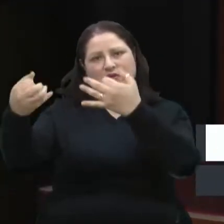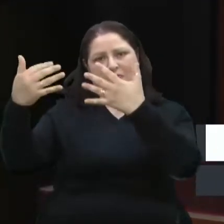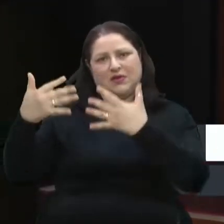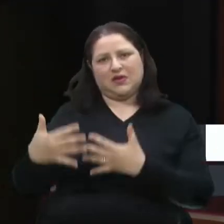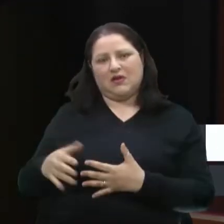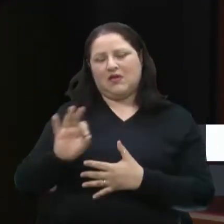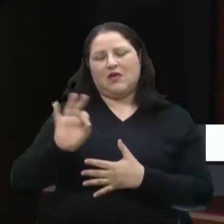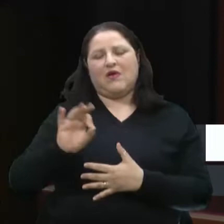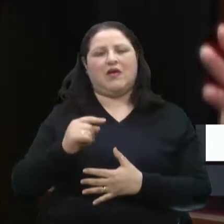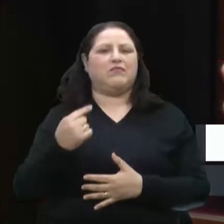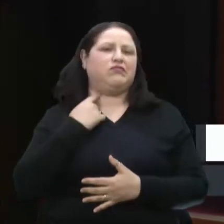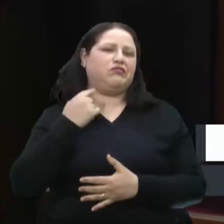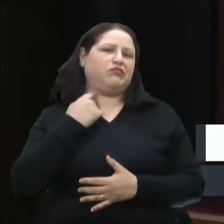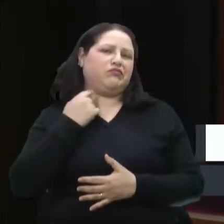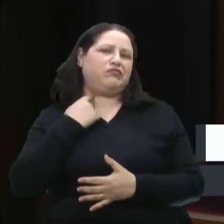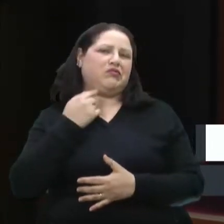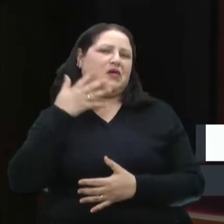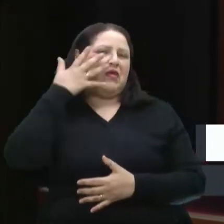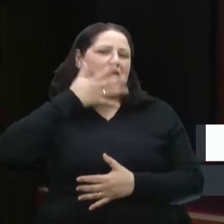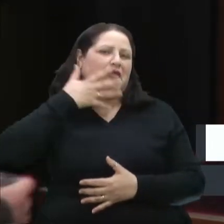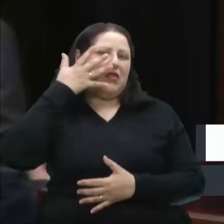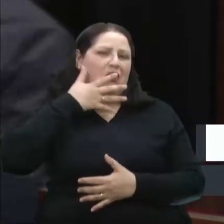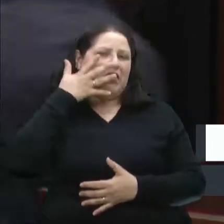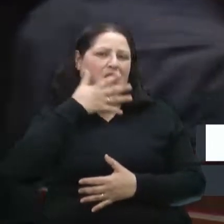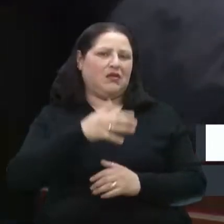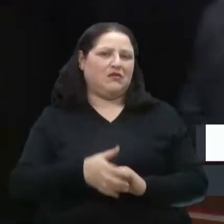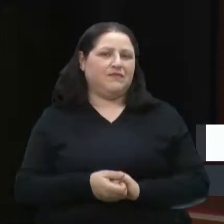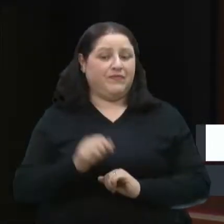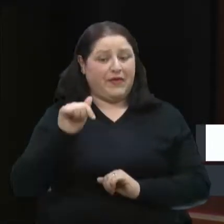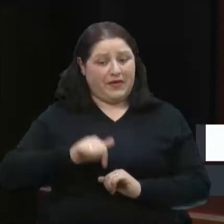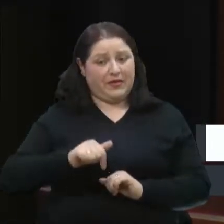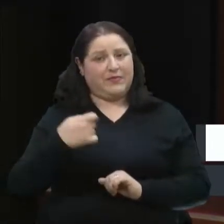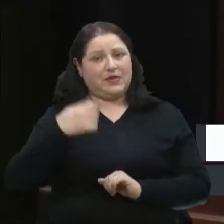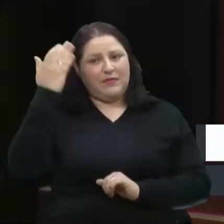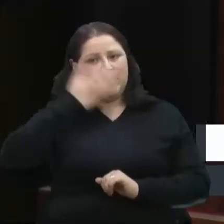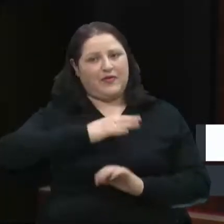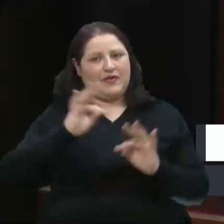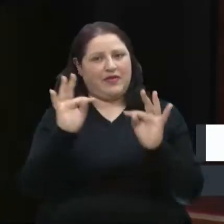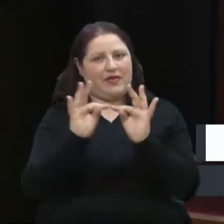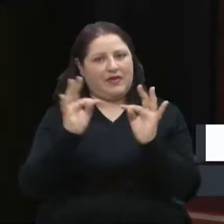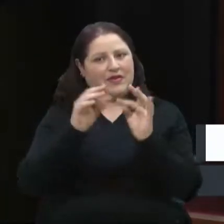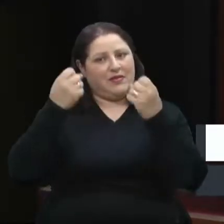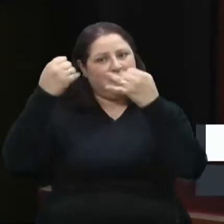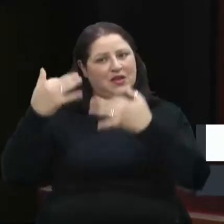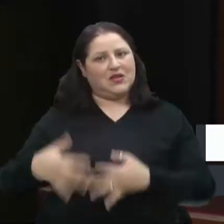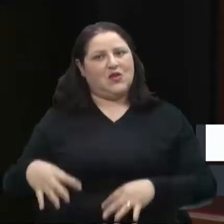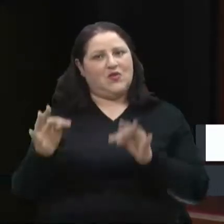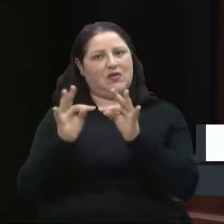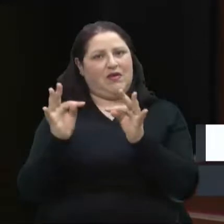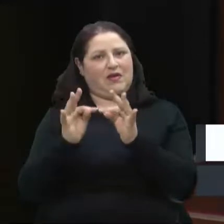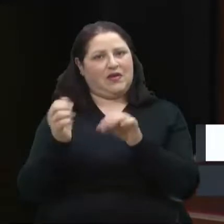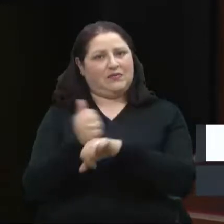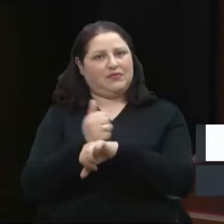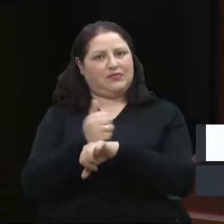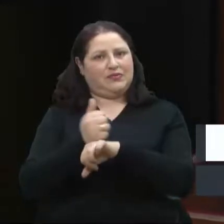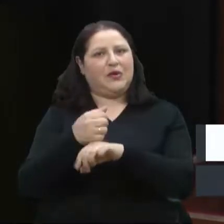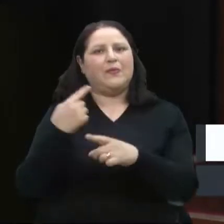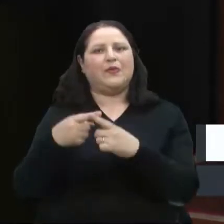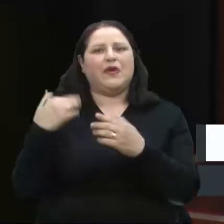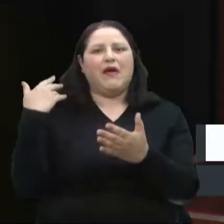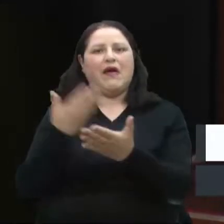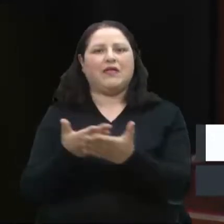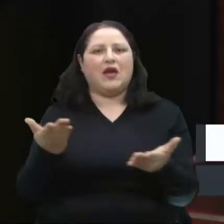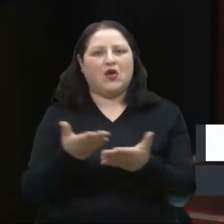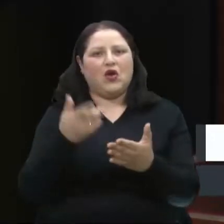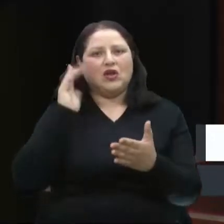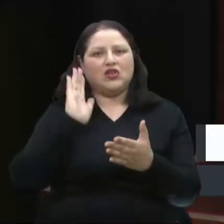conversa fiada ou discurso. Aqui a coisa é técnica. Eu quero explicação técnica. Por que que até agora